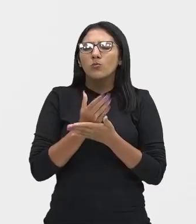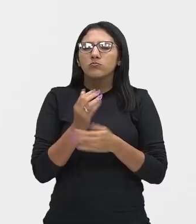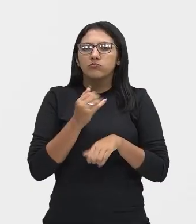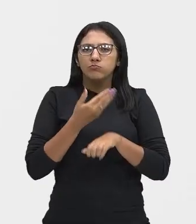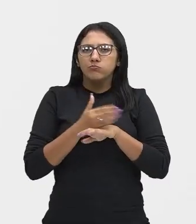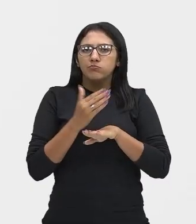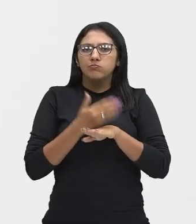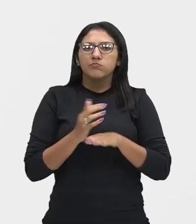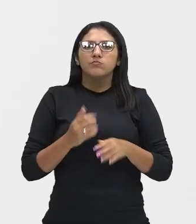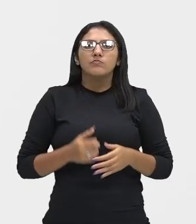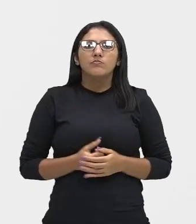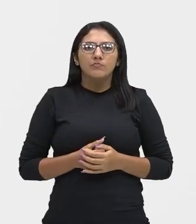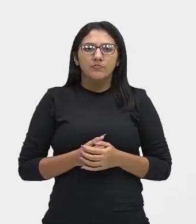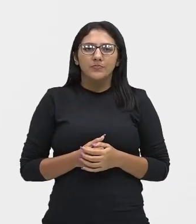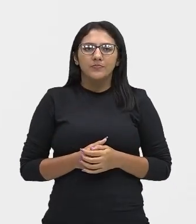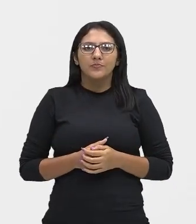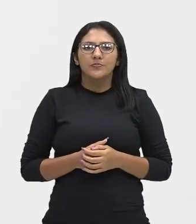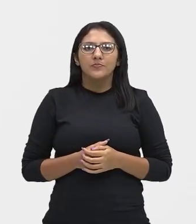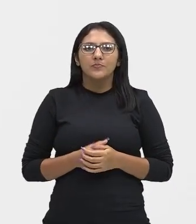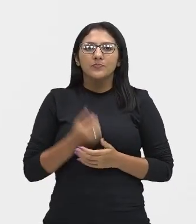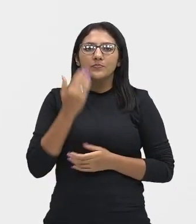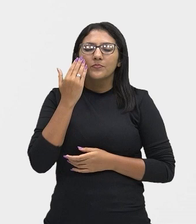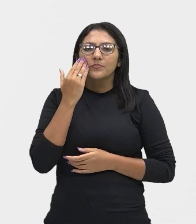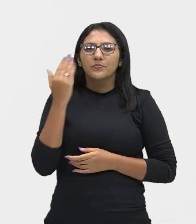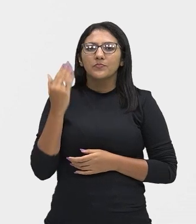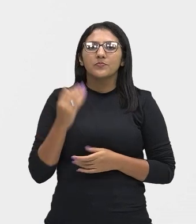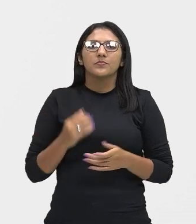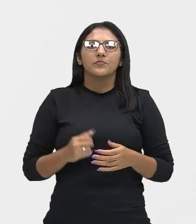comigo. Qual é o